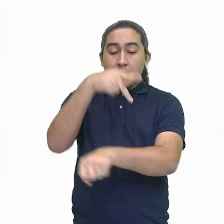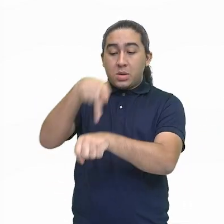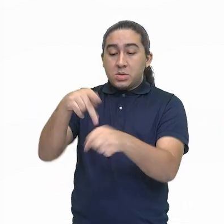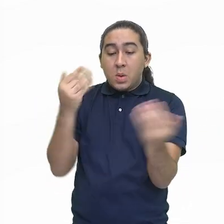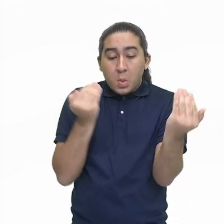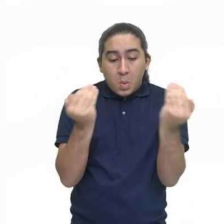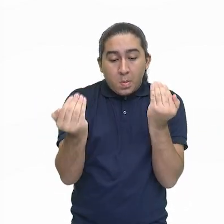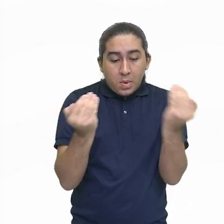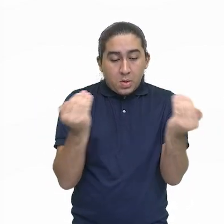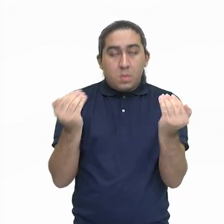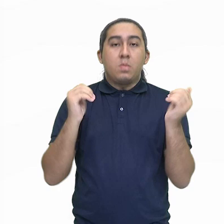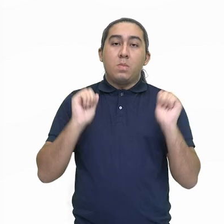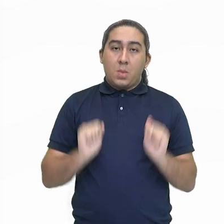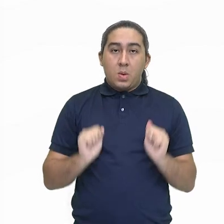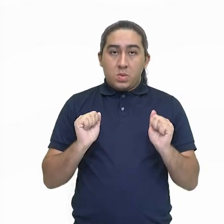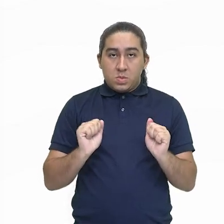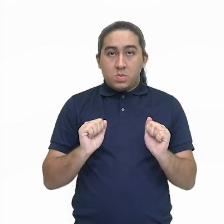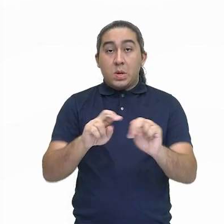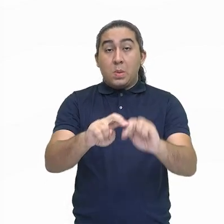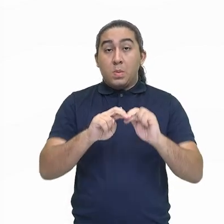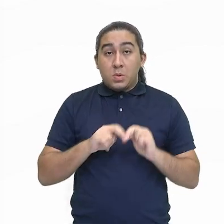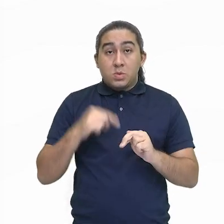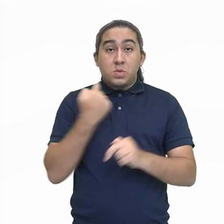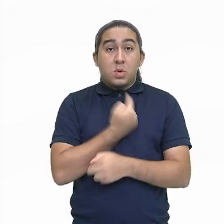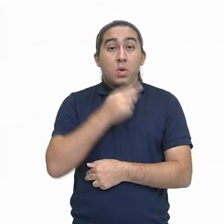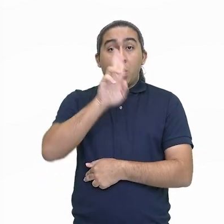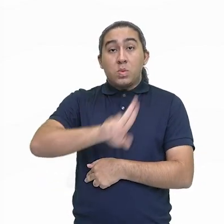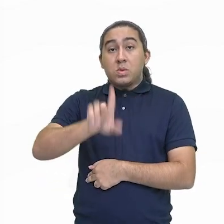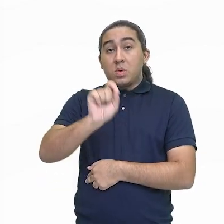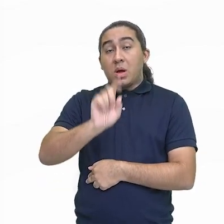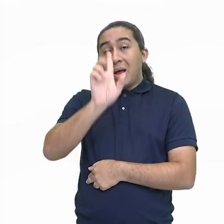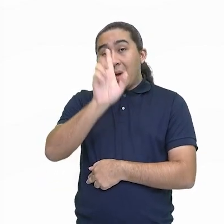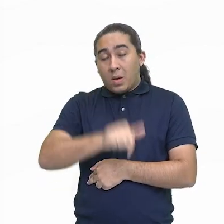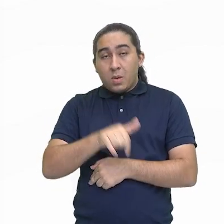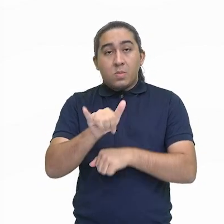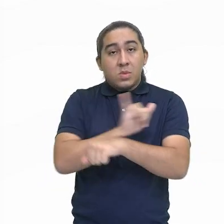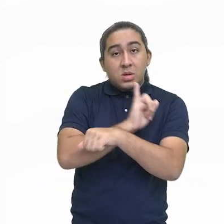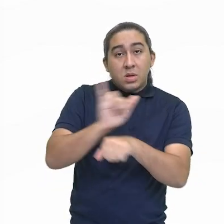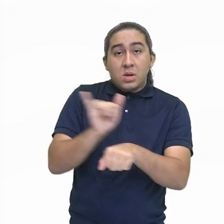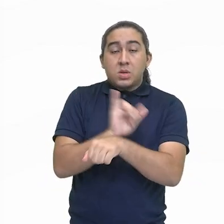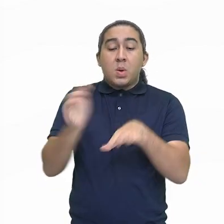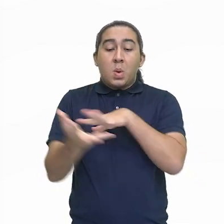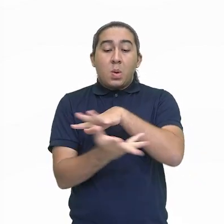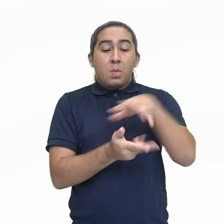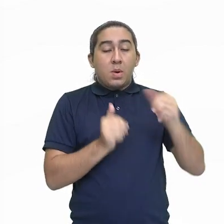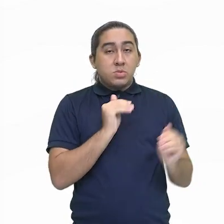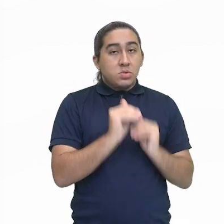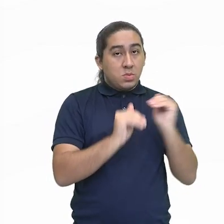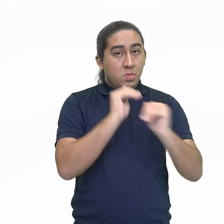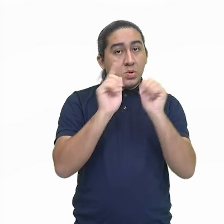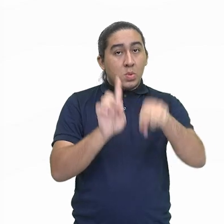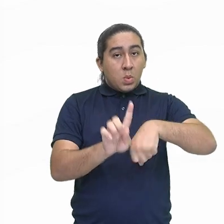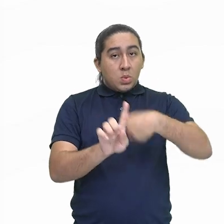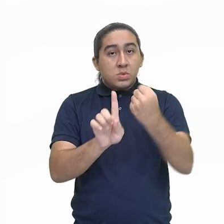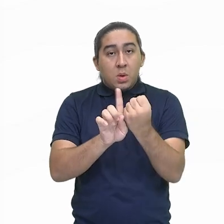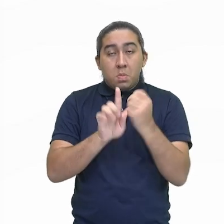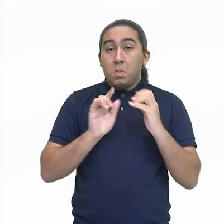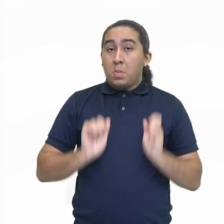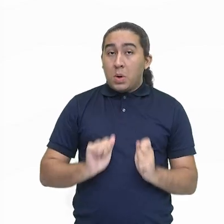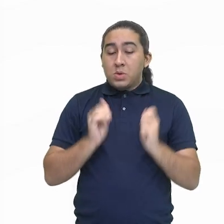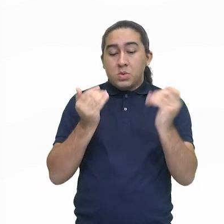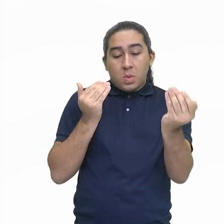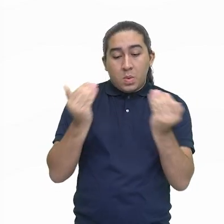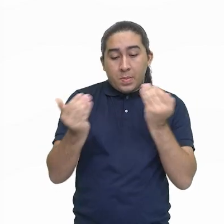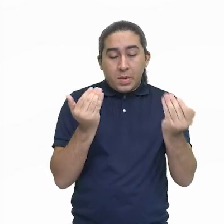Sendo, portanto, aí nós utilizamos ele como um parâmetro global de desenvolvimento social. Então, eu posso